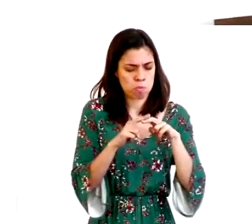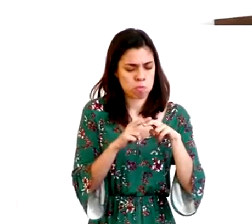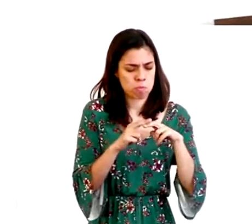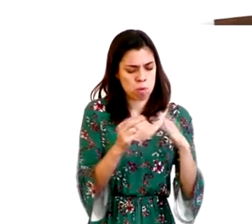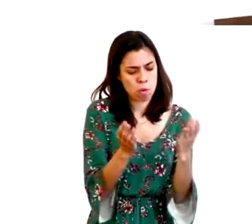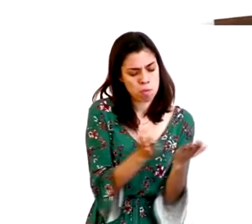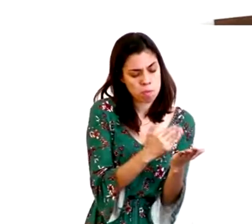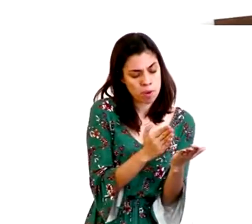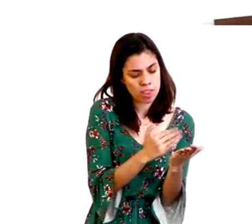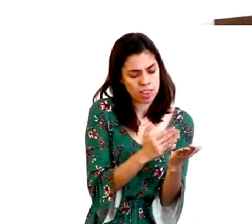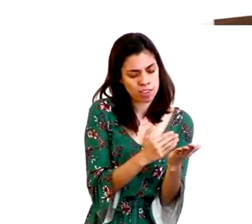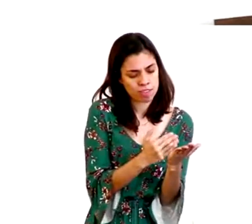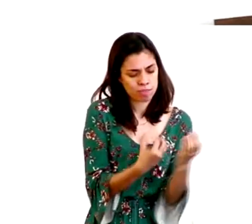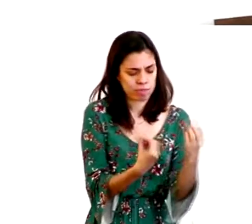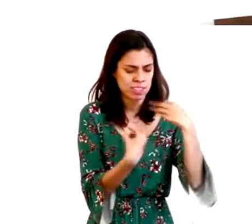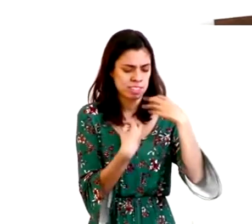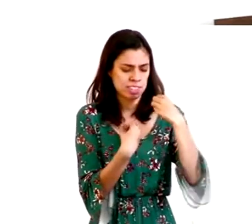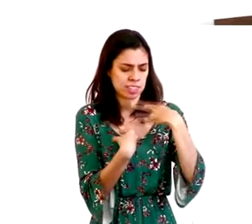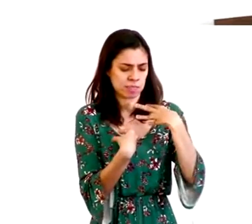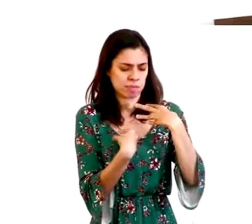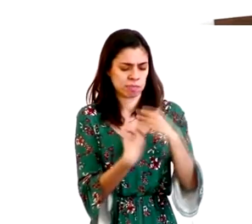pelos ensinos de Jesus.